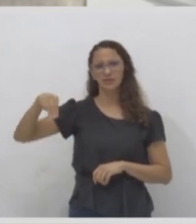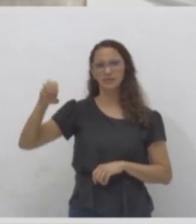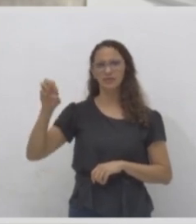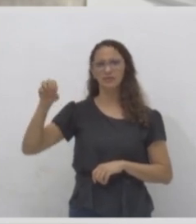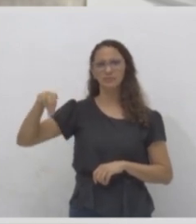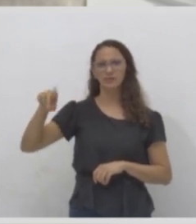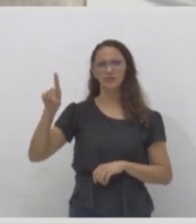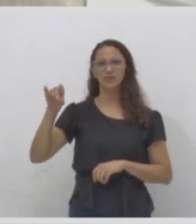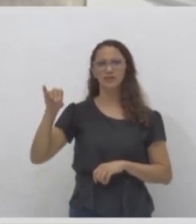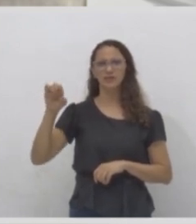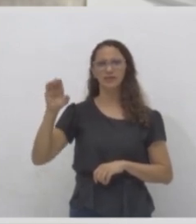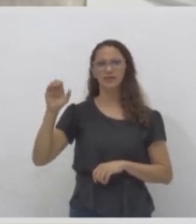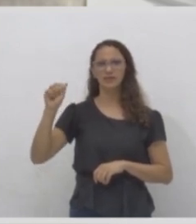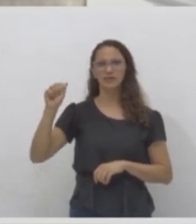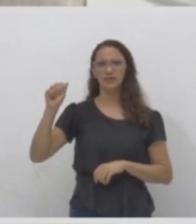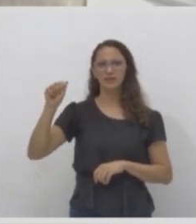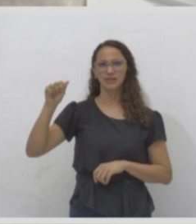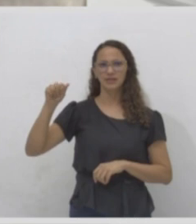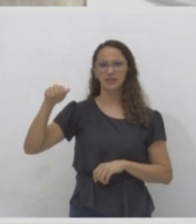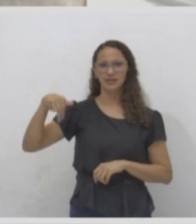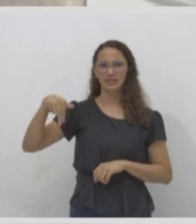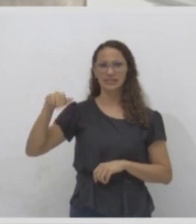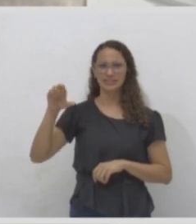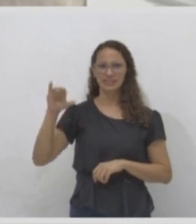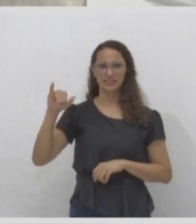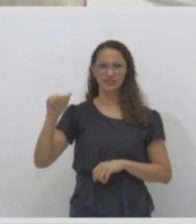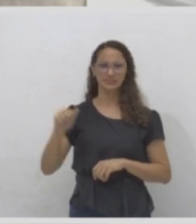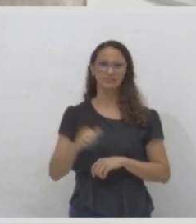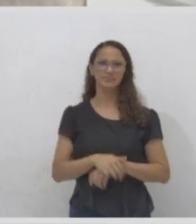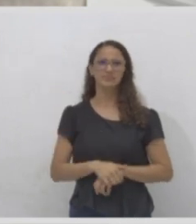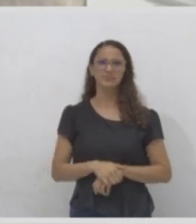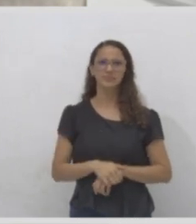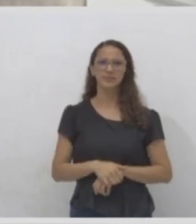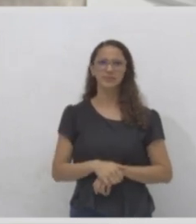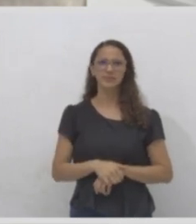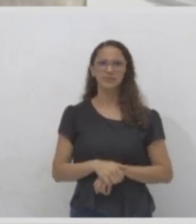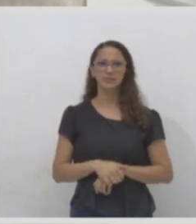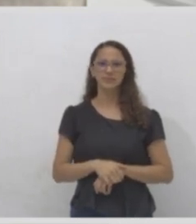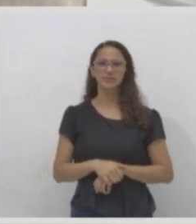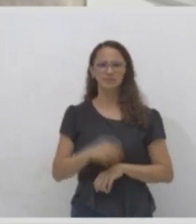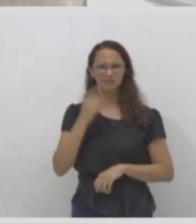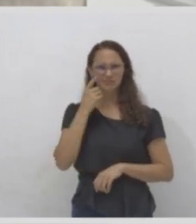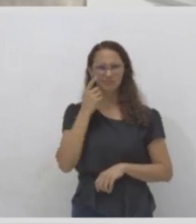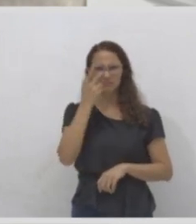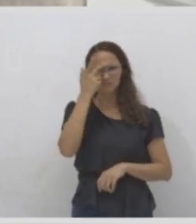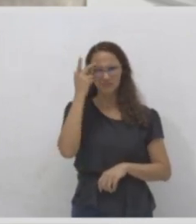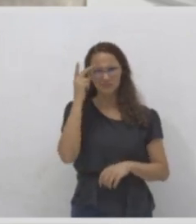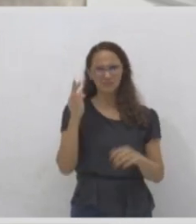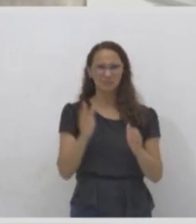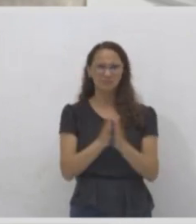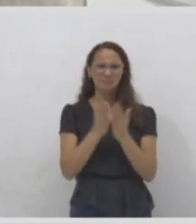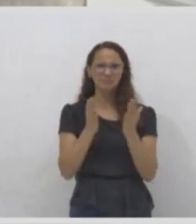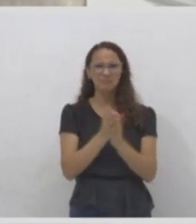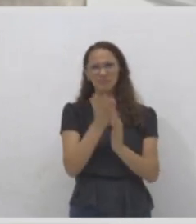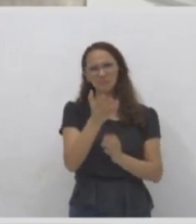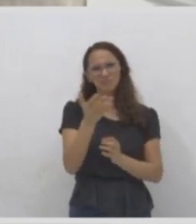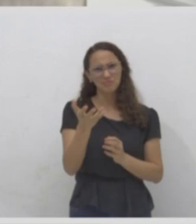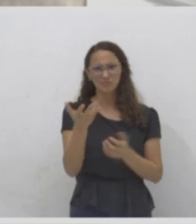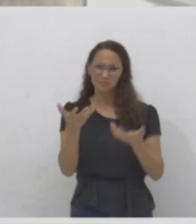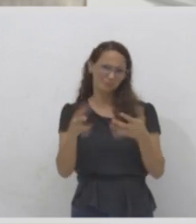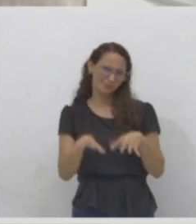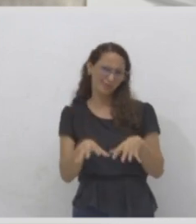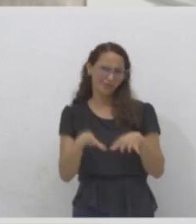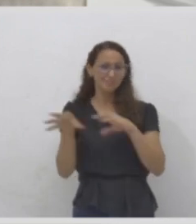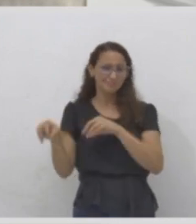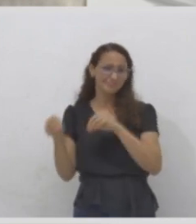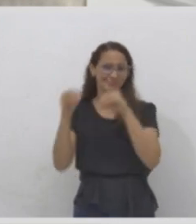assim, depositados. Belém feia, com gente mendigando, com órfão pedindo, não. Ninguém queria isso,